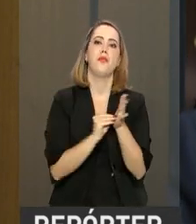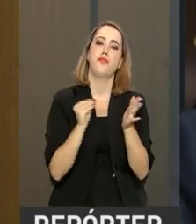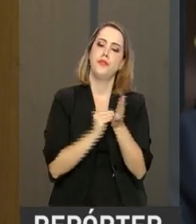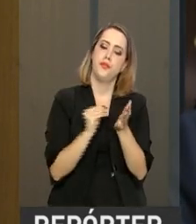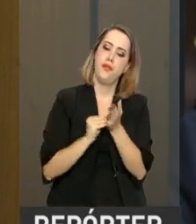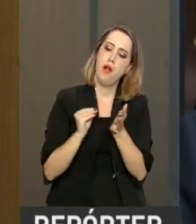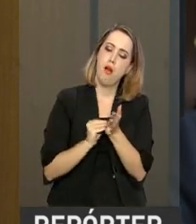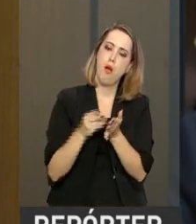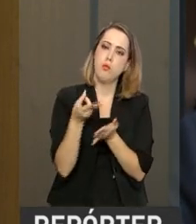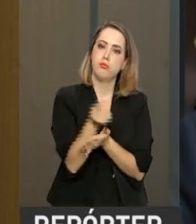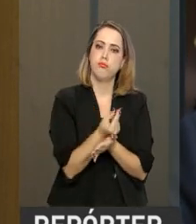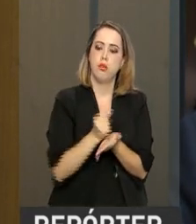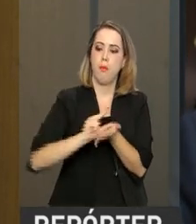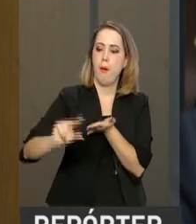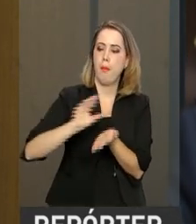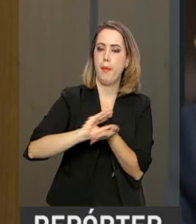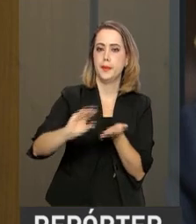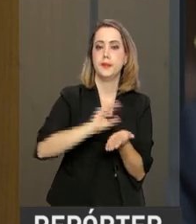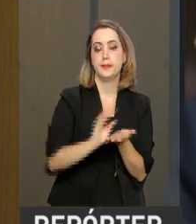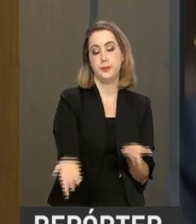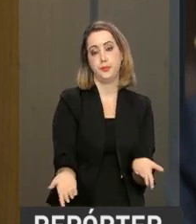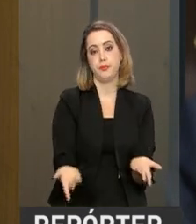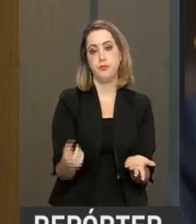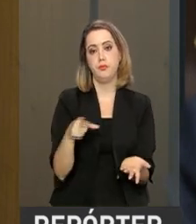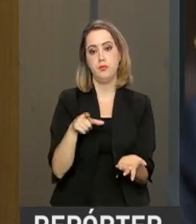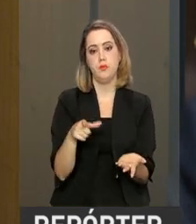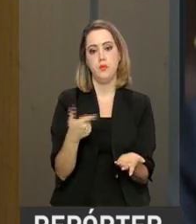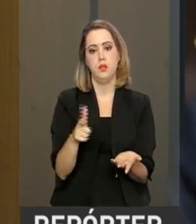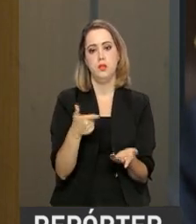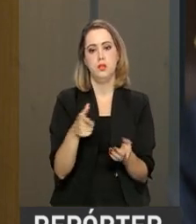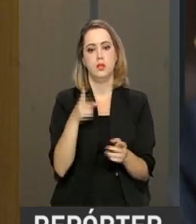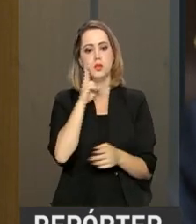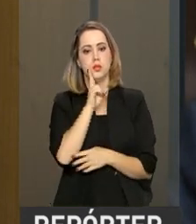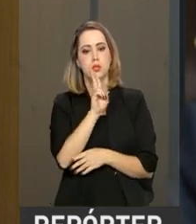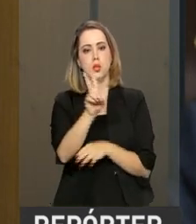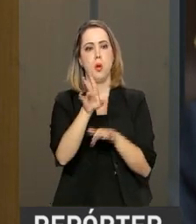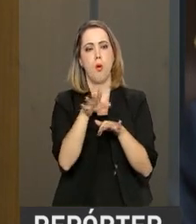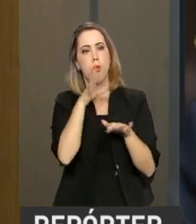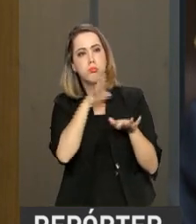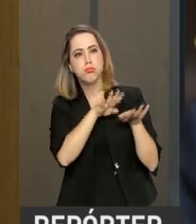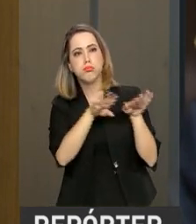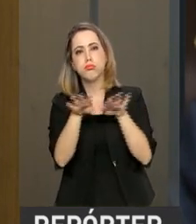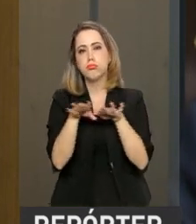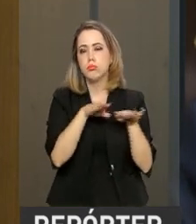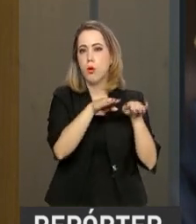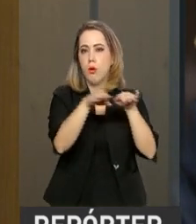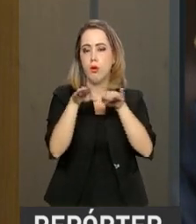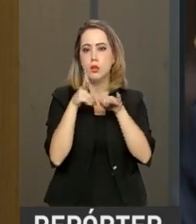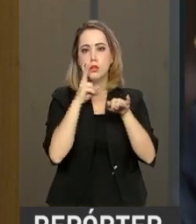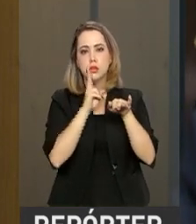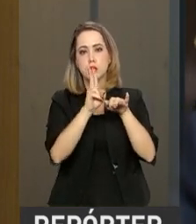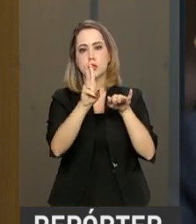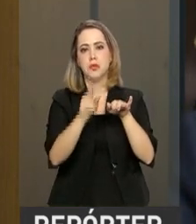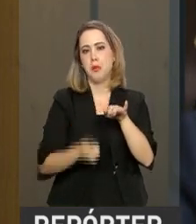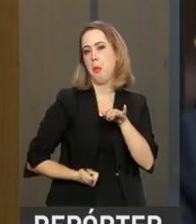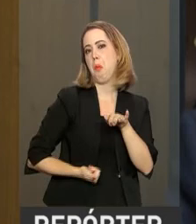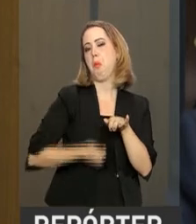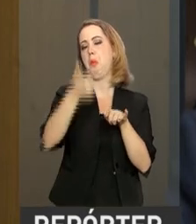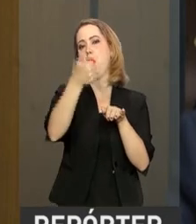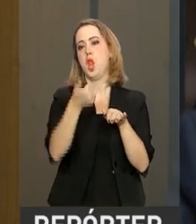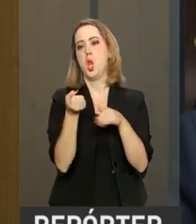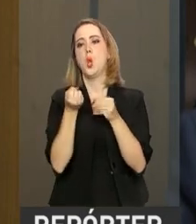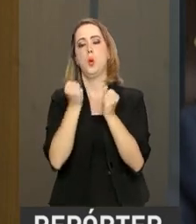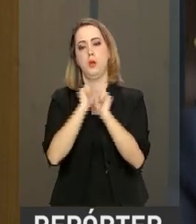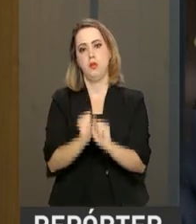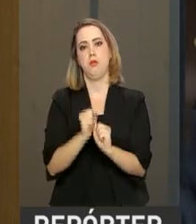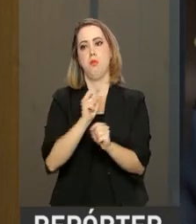organismos multilaterais existentes que não há nada no horizonte que indica que vai haver um aumento de capital do banco mundial do vídeo